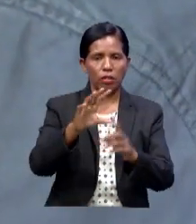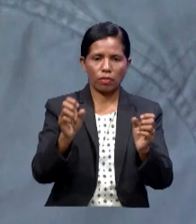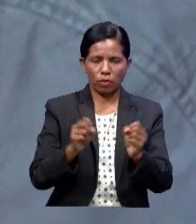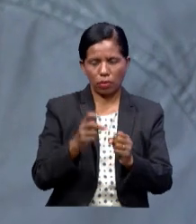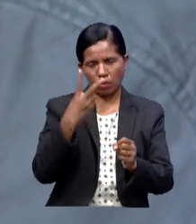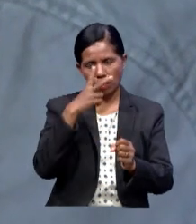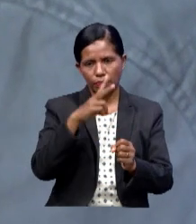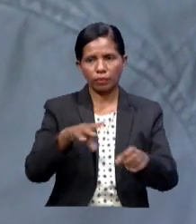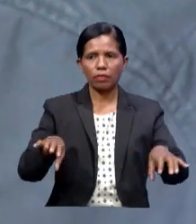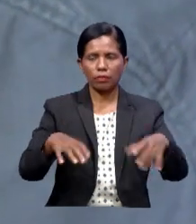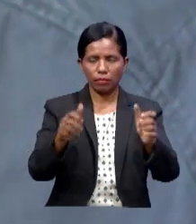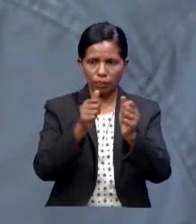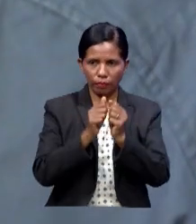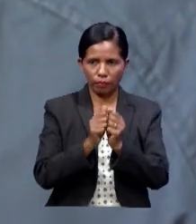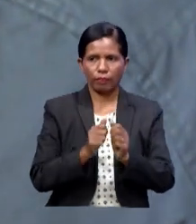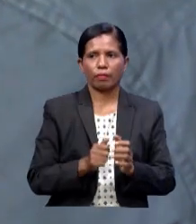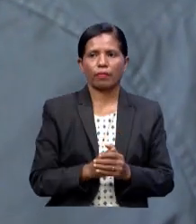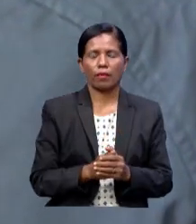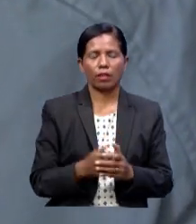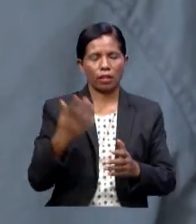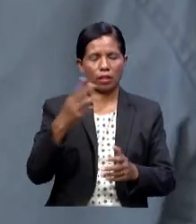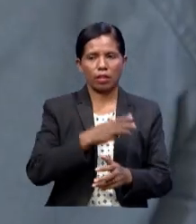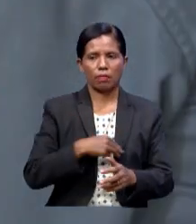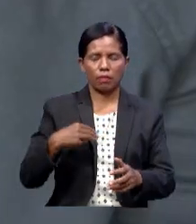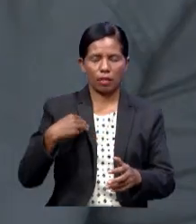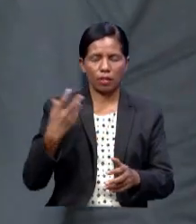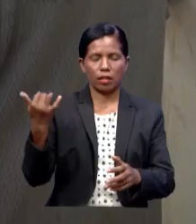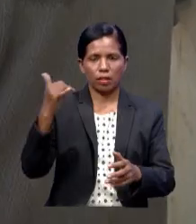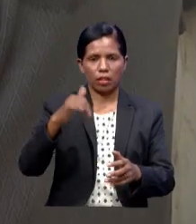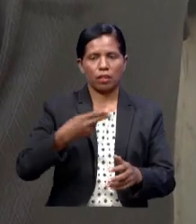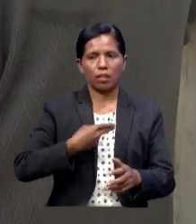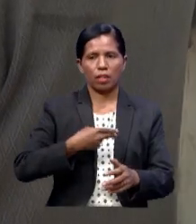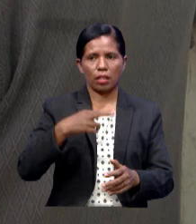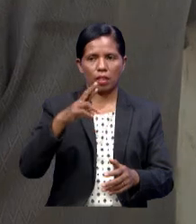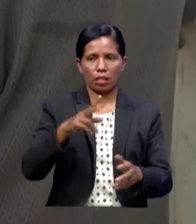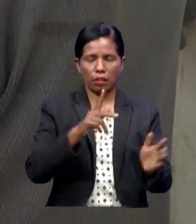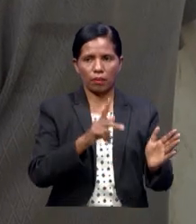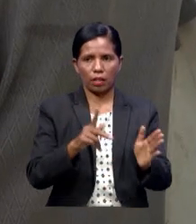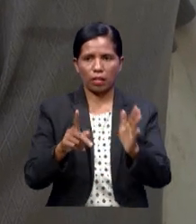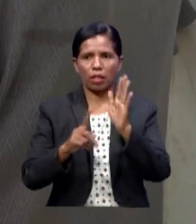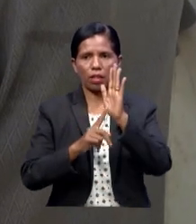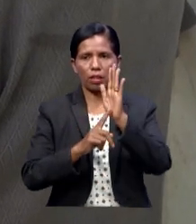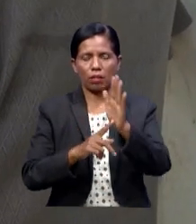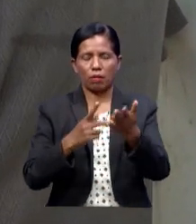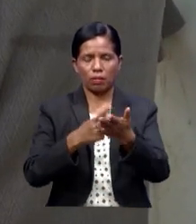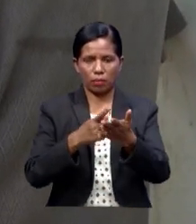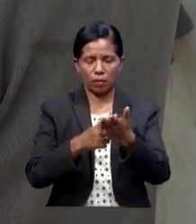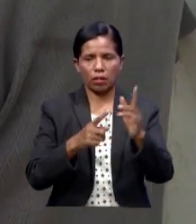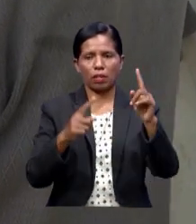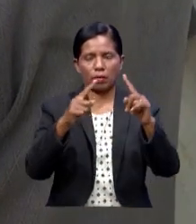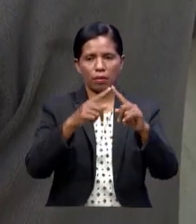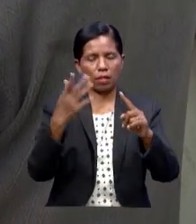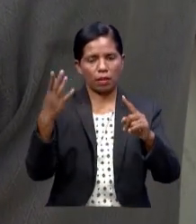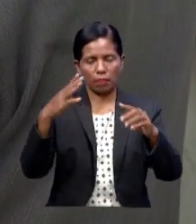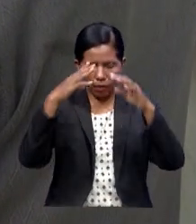ka serviço amoto iha madre sira ho si hera sira iha plano ato serni proposta ida ba seu presidente hare